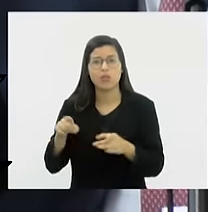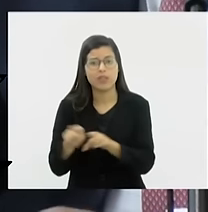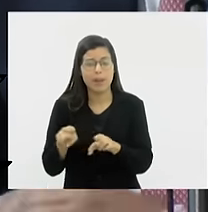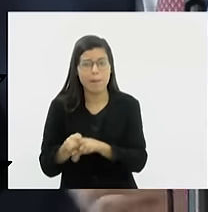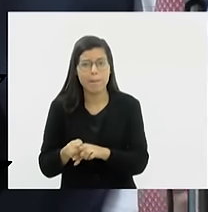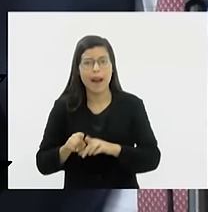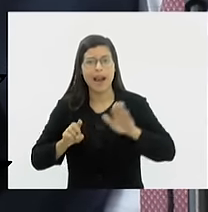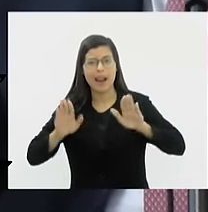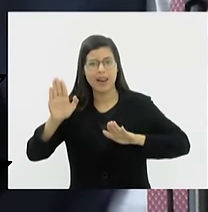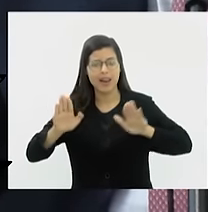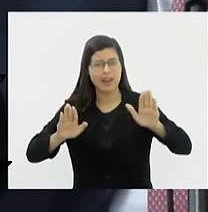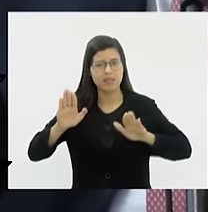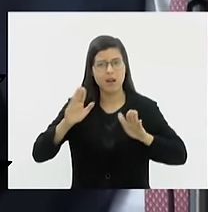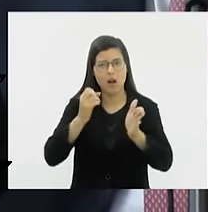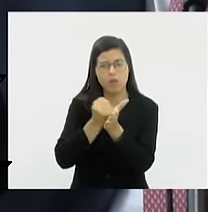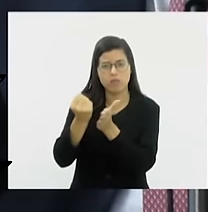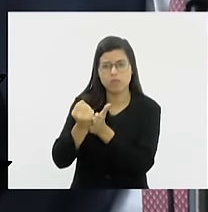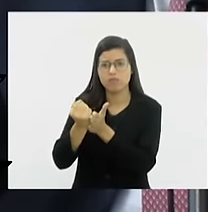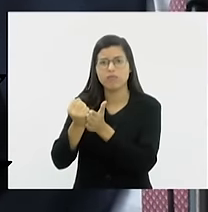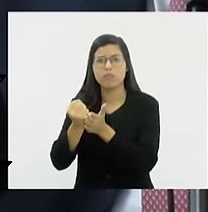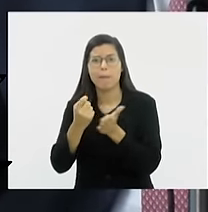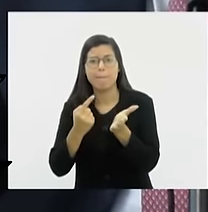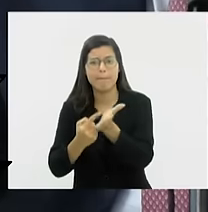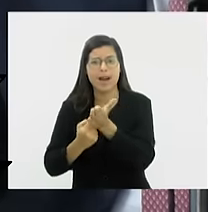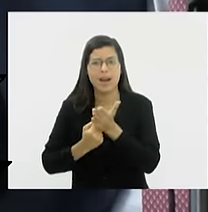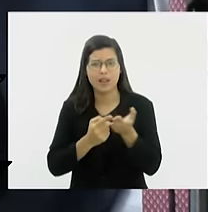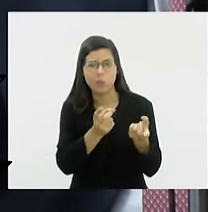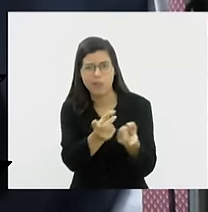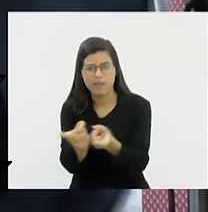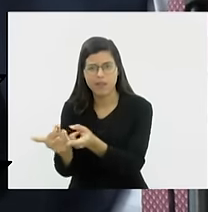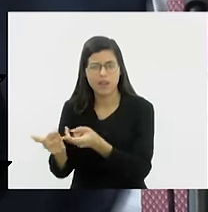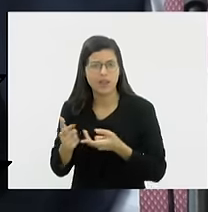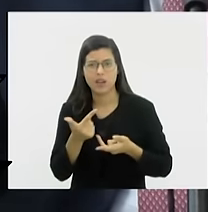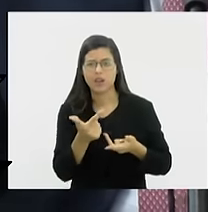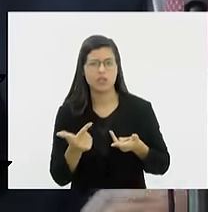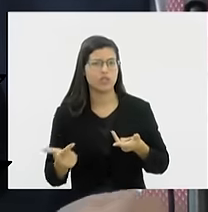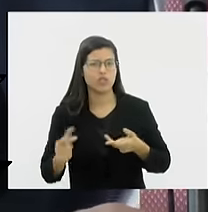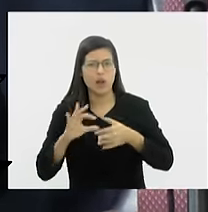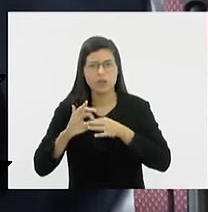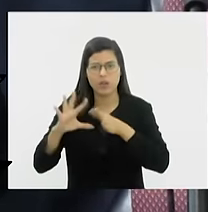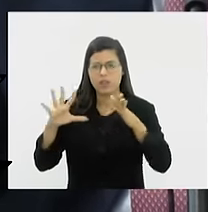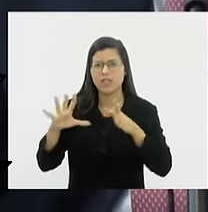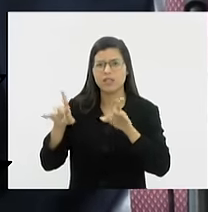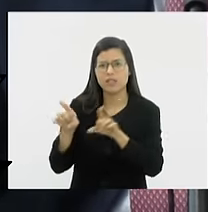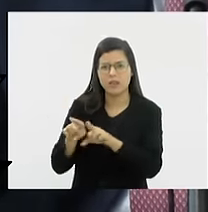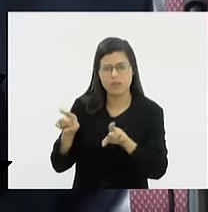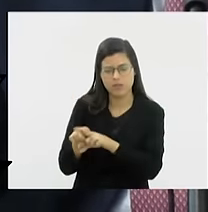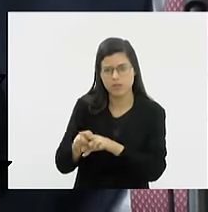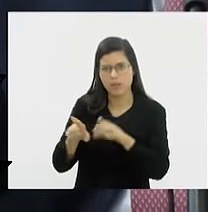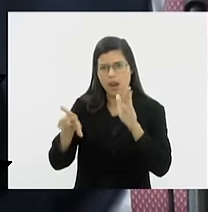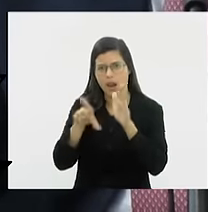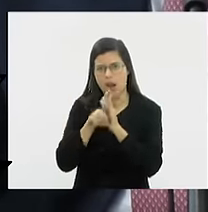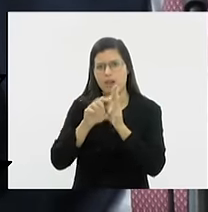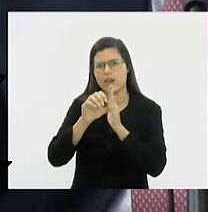ao proprietário. Veículos apreendidos em operações do Detran, Lei Seca, da Polícia Militar,